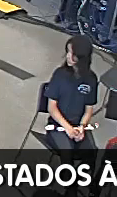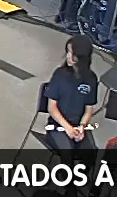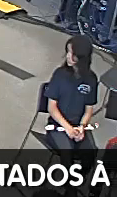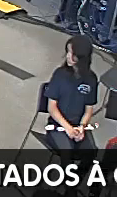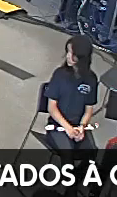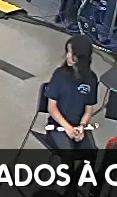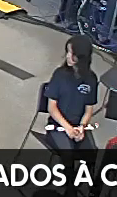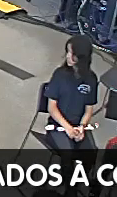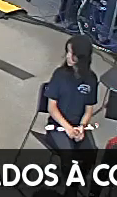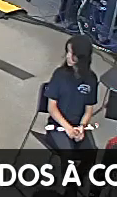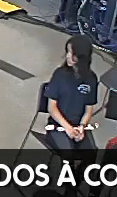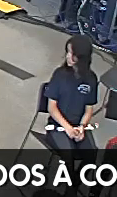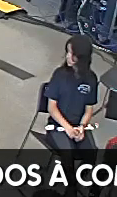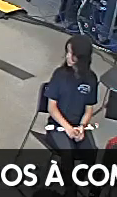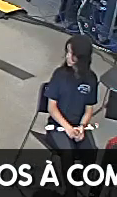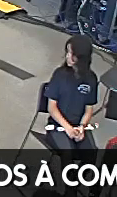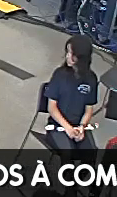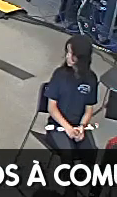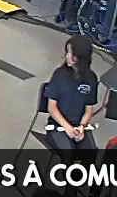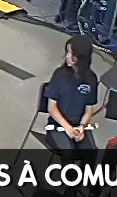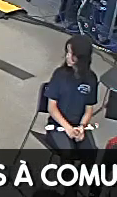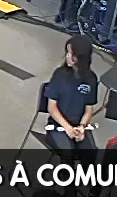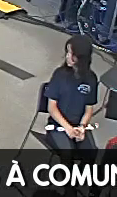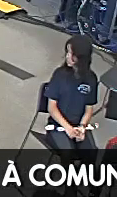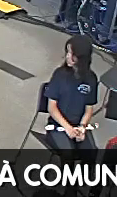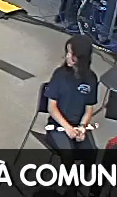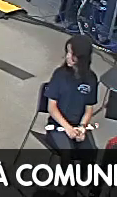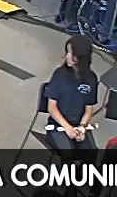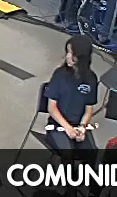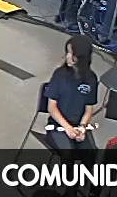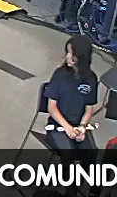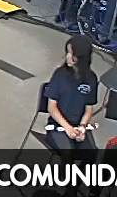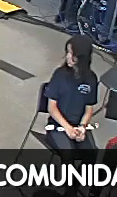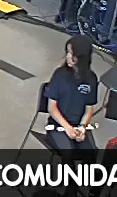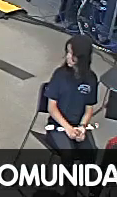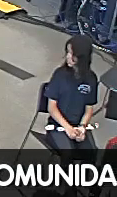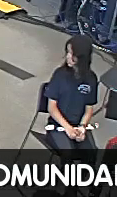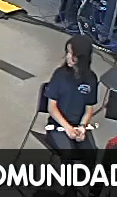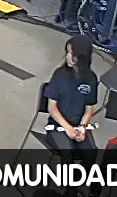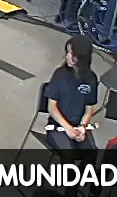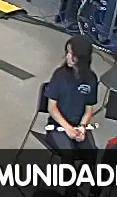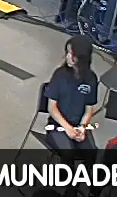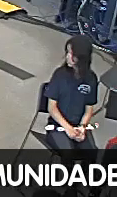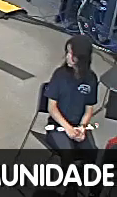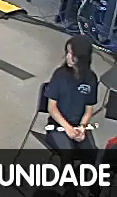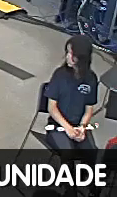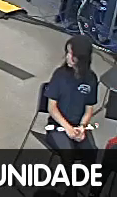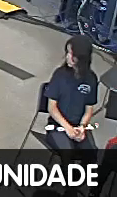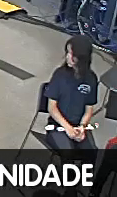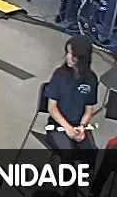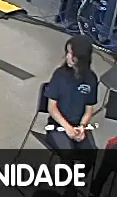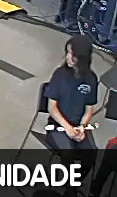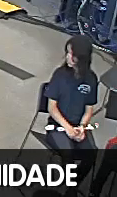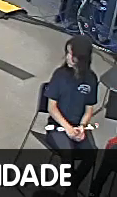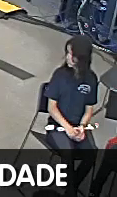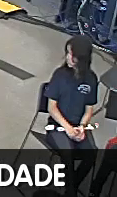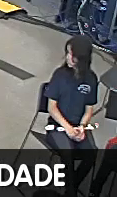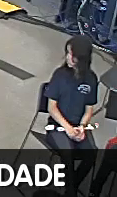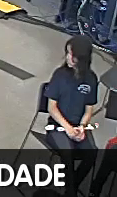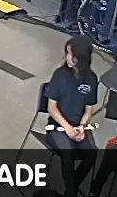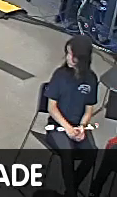restos mortais foram depositados, estão depositados aqui, nestas terras